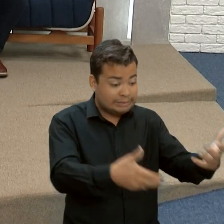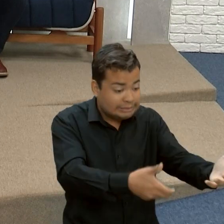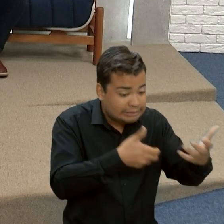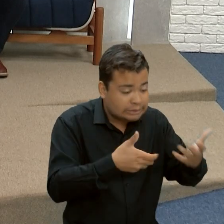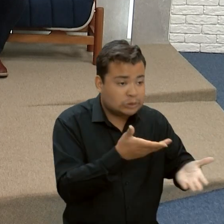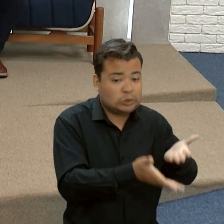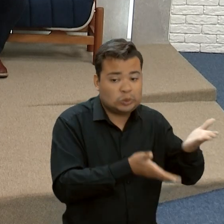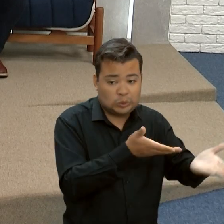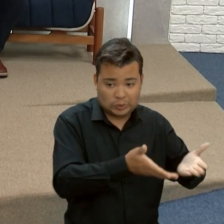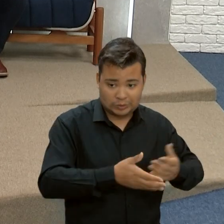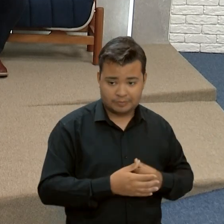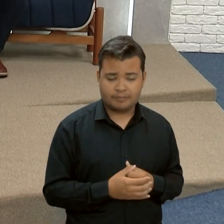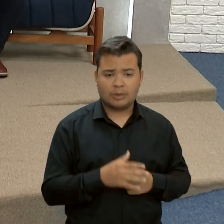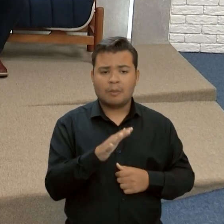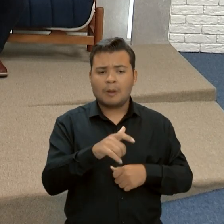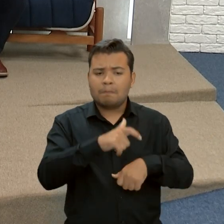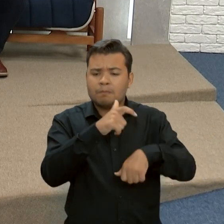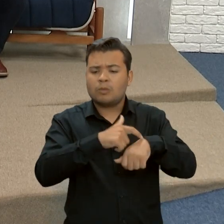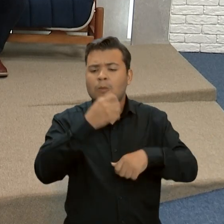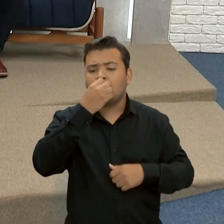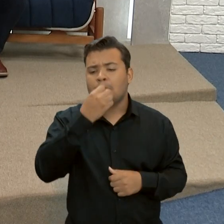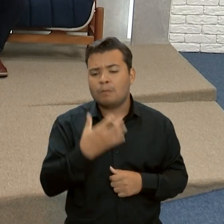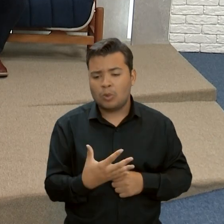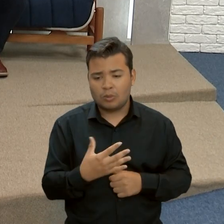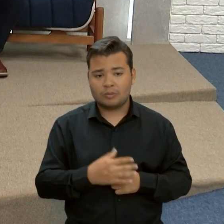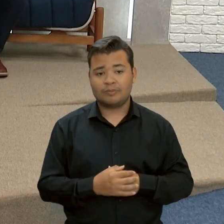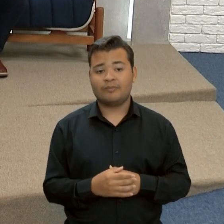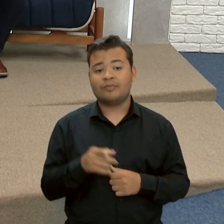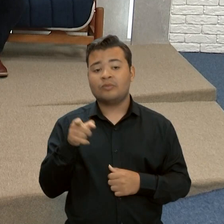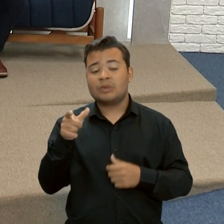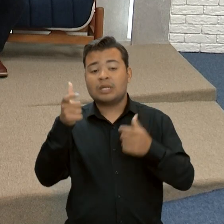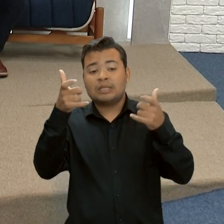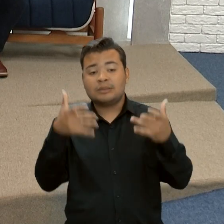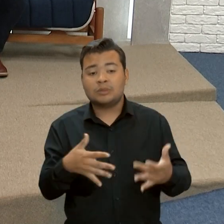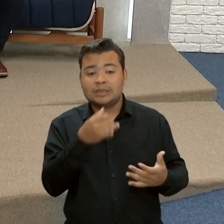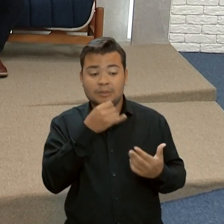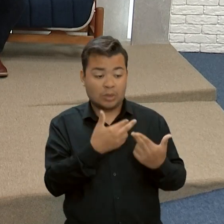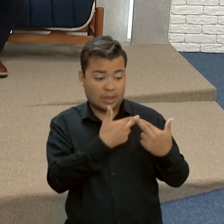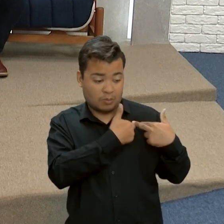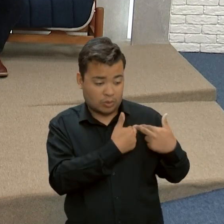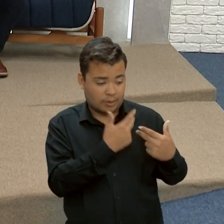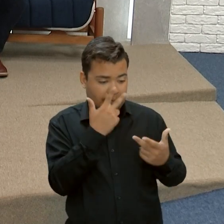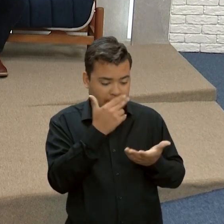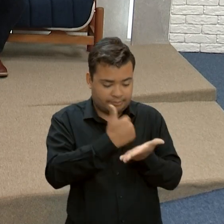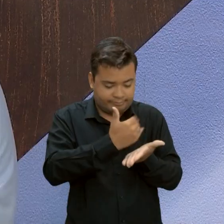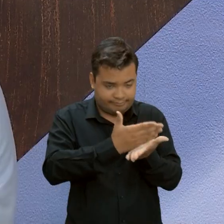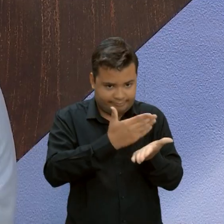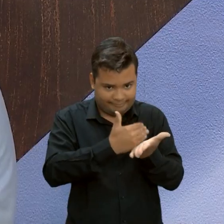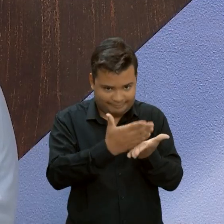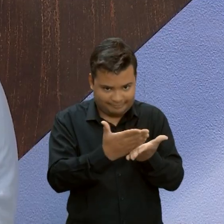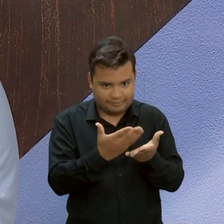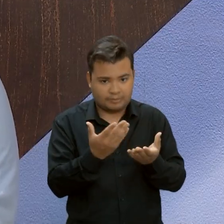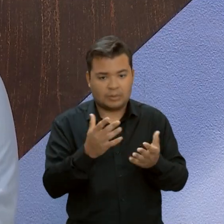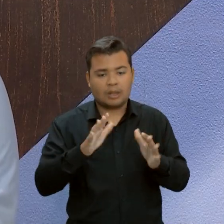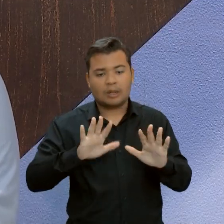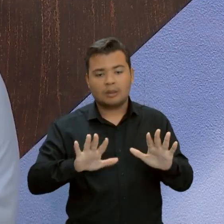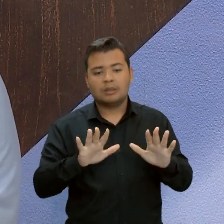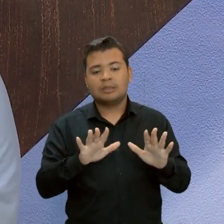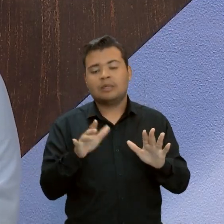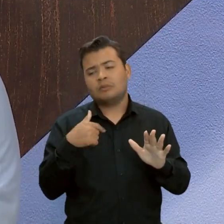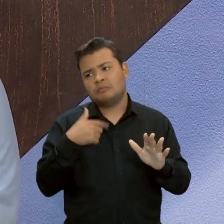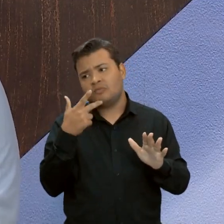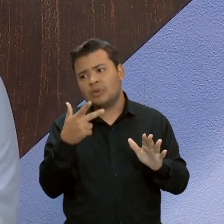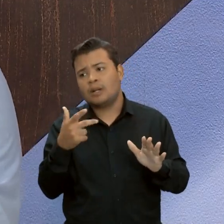momento muito bom, porque você tem que estar... Você falou de divisão de tarefa, mas a mulher ela tem uma posso dizer sobrecarga,